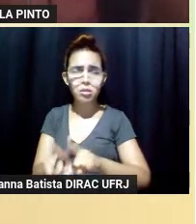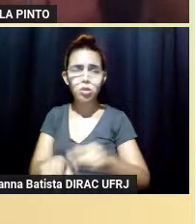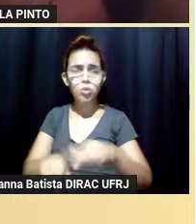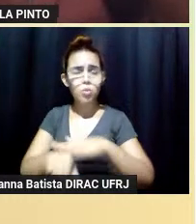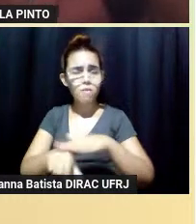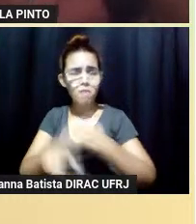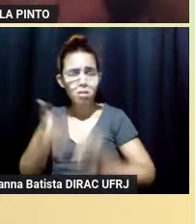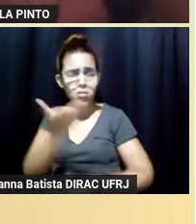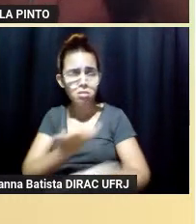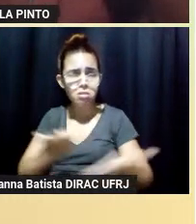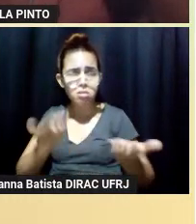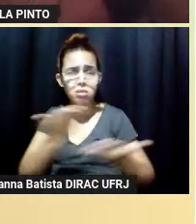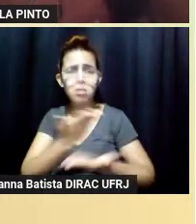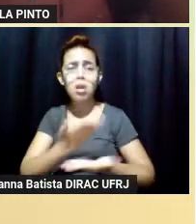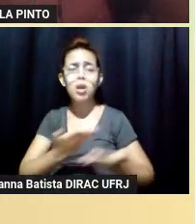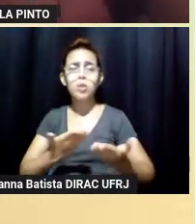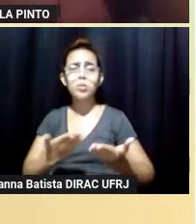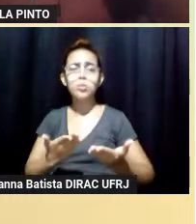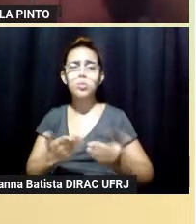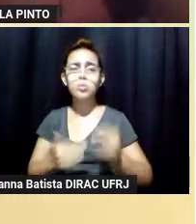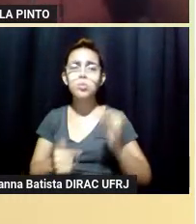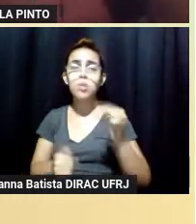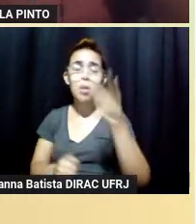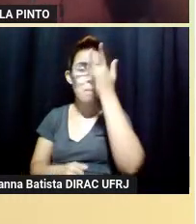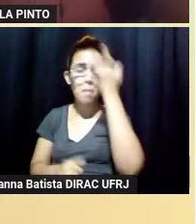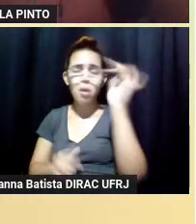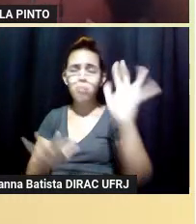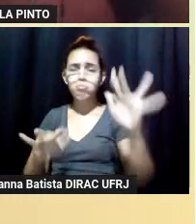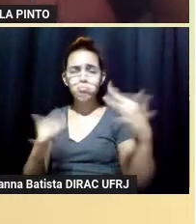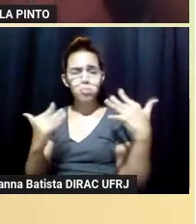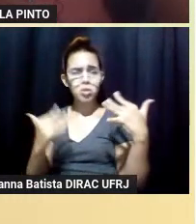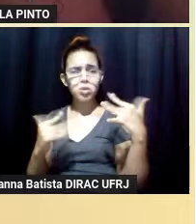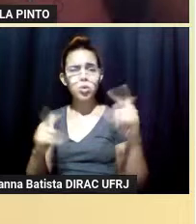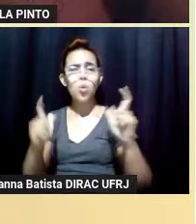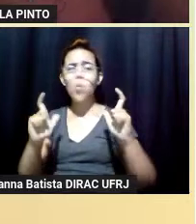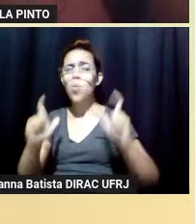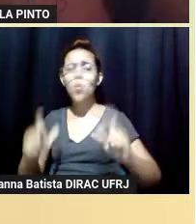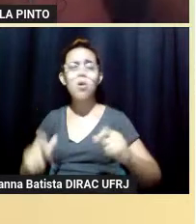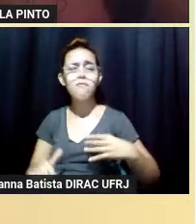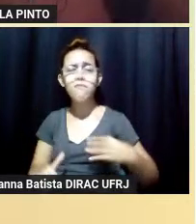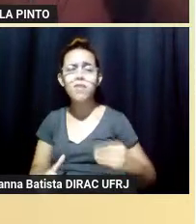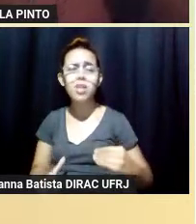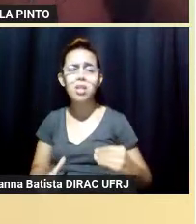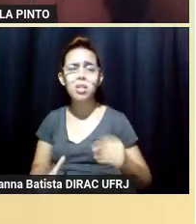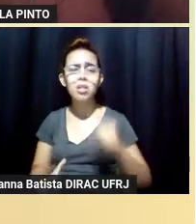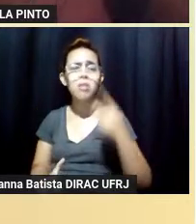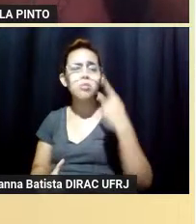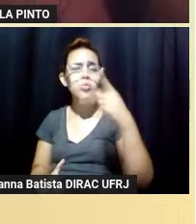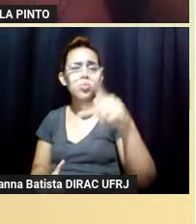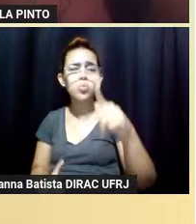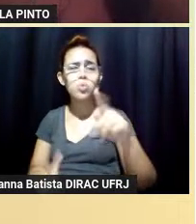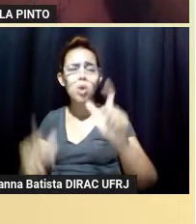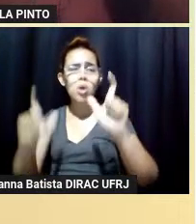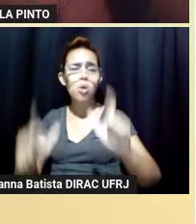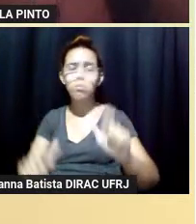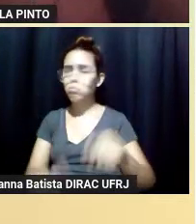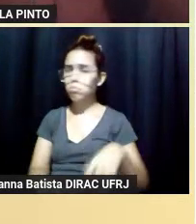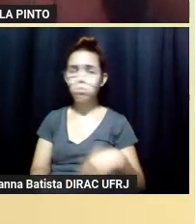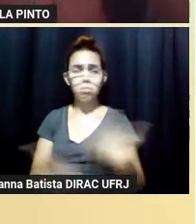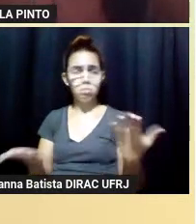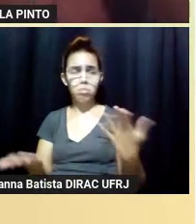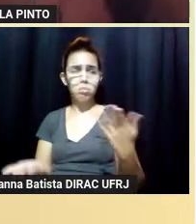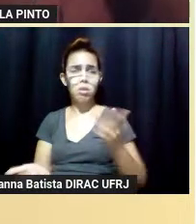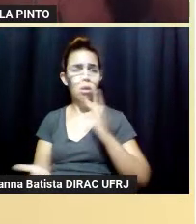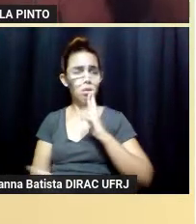E aí elas, os cursistas sempre perguntavam, mas com quem estão suas filhas? Com o pai. Ah, mas você